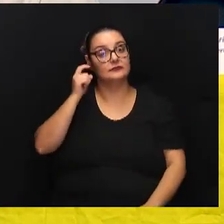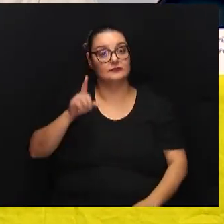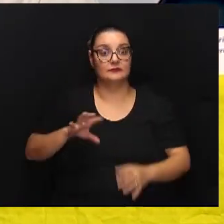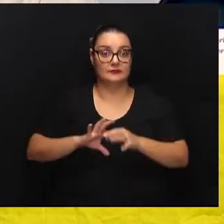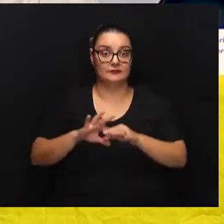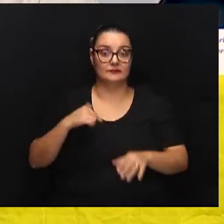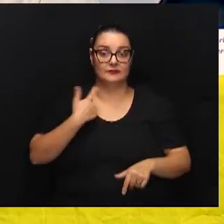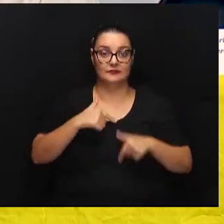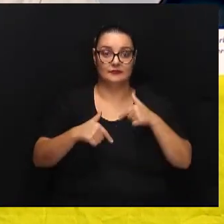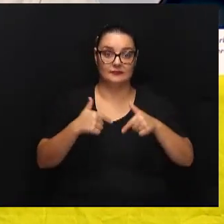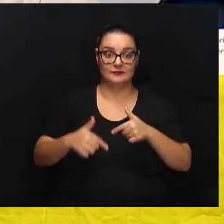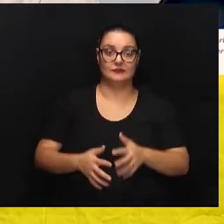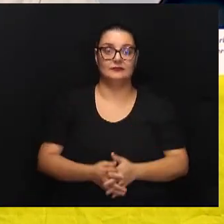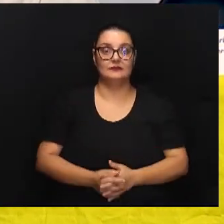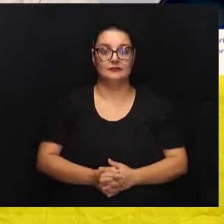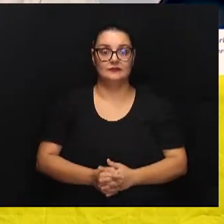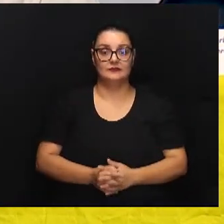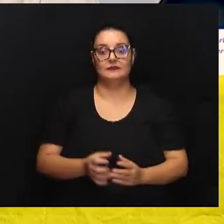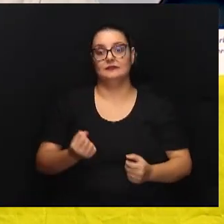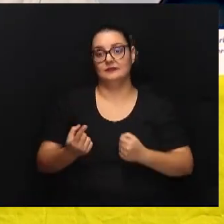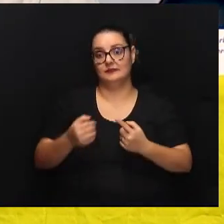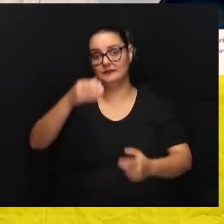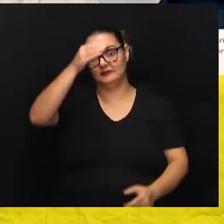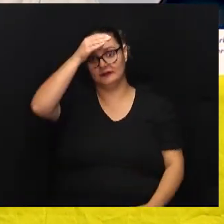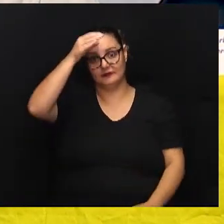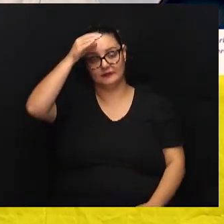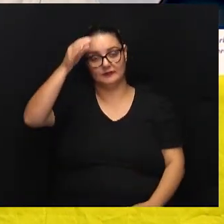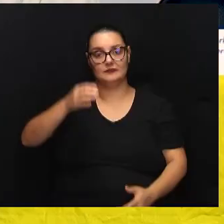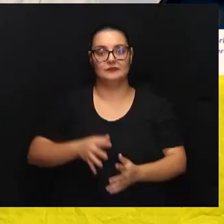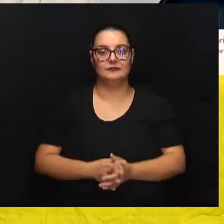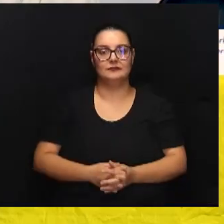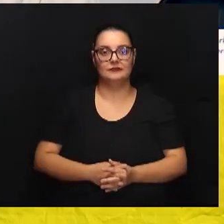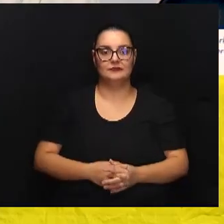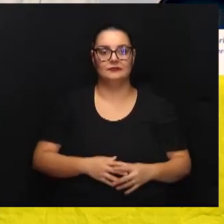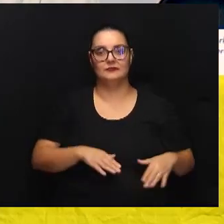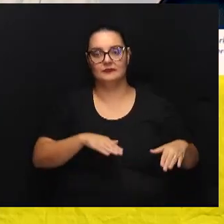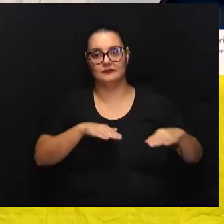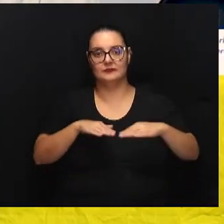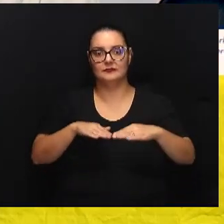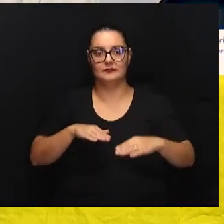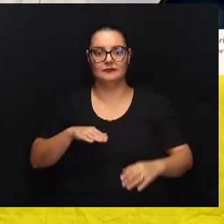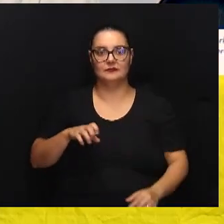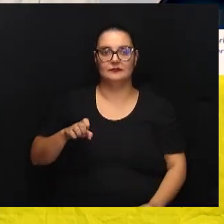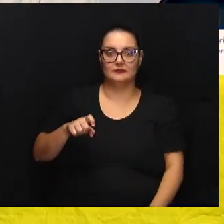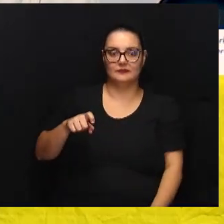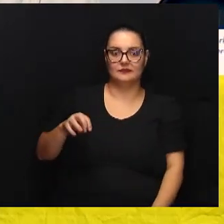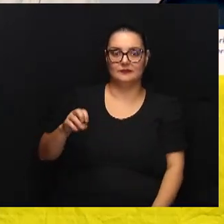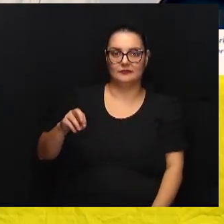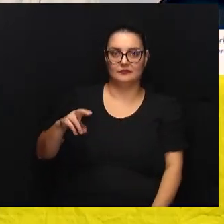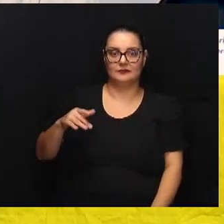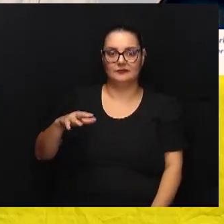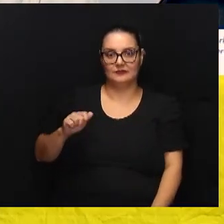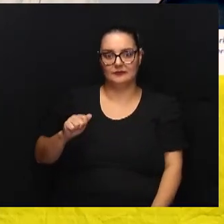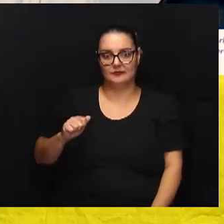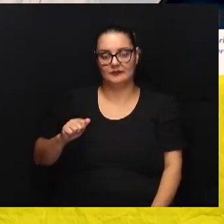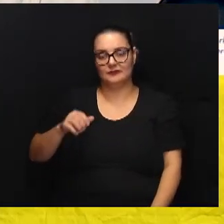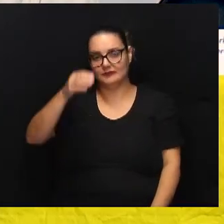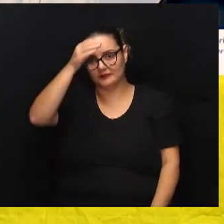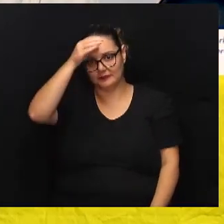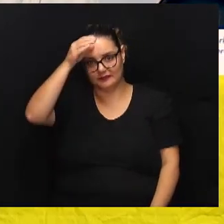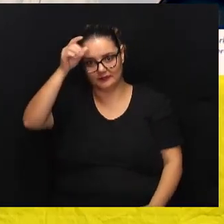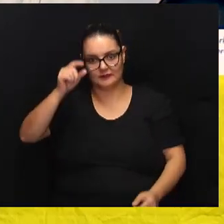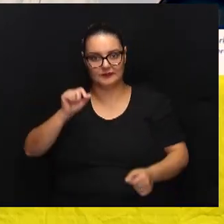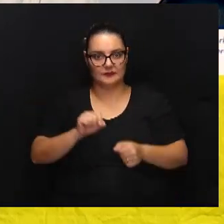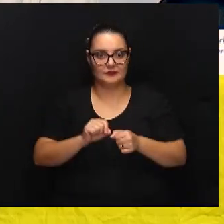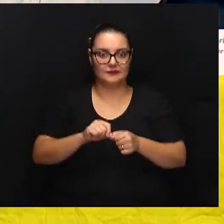no território, não deixavam nós trabalhar. Quando a gente pegava algum cliente, eles fechavam o carro, extorquiam